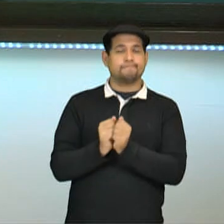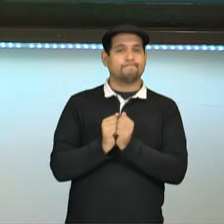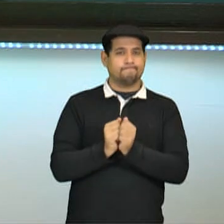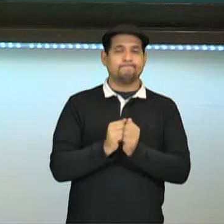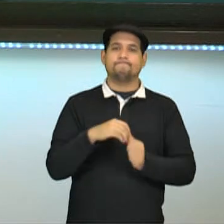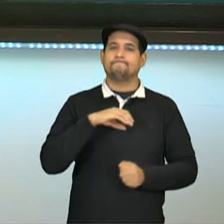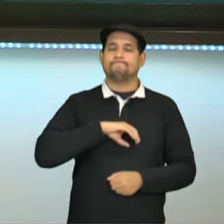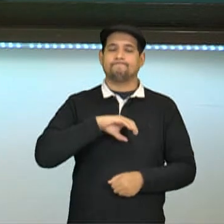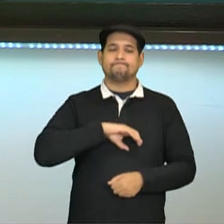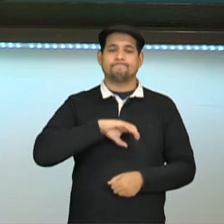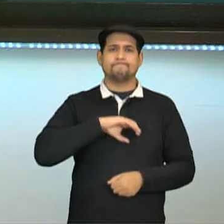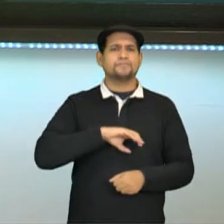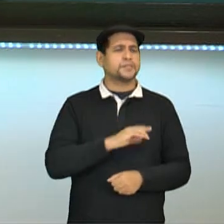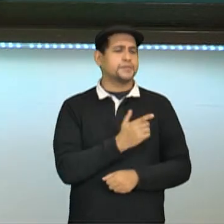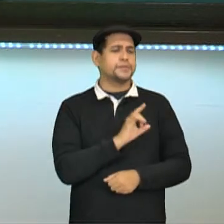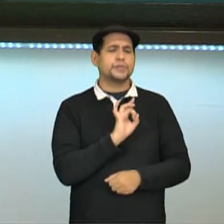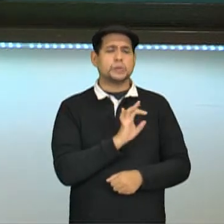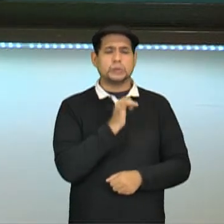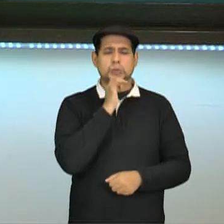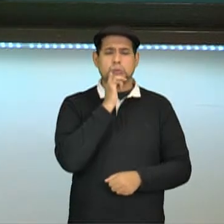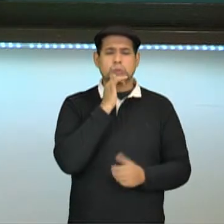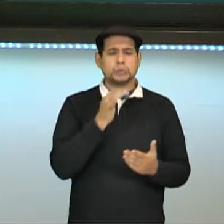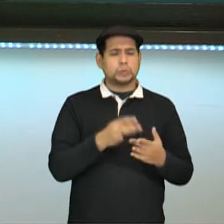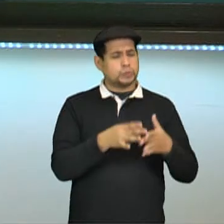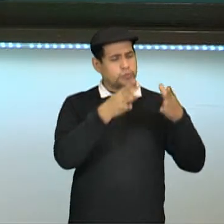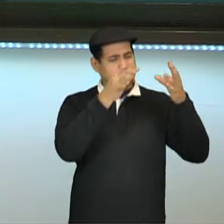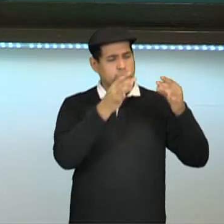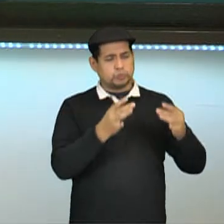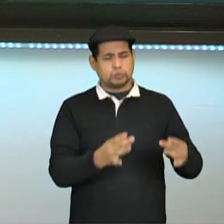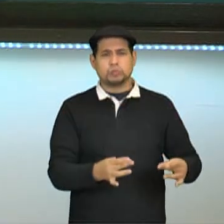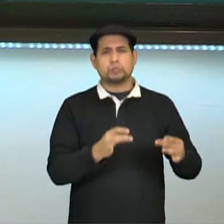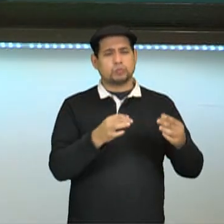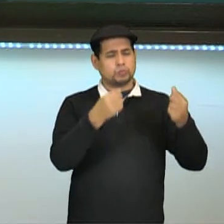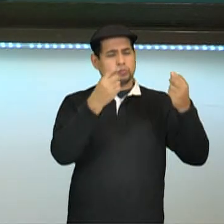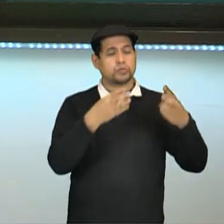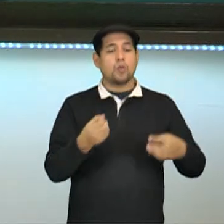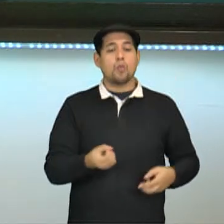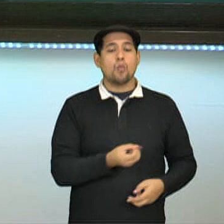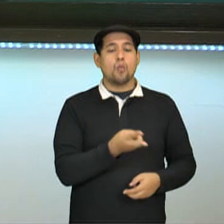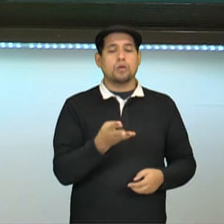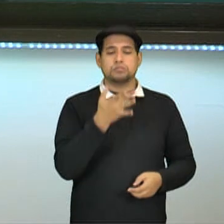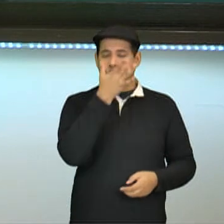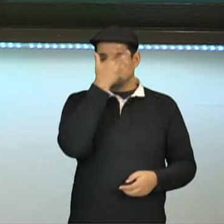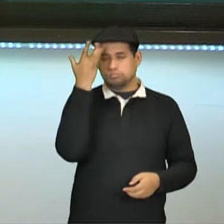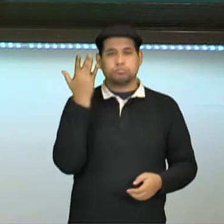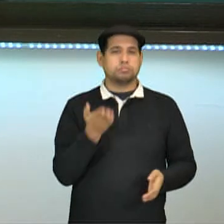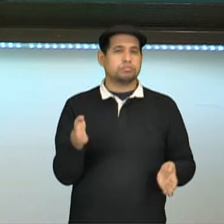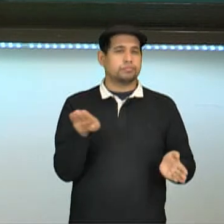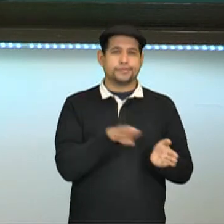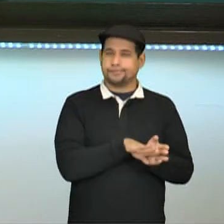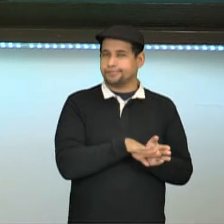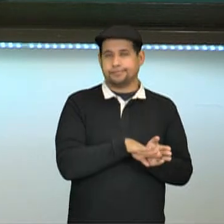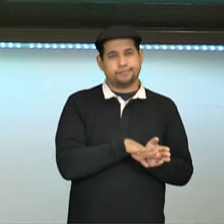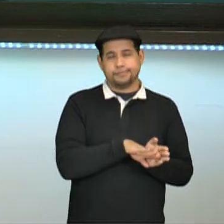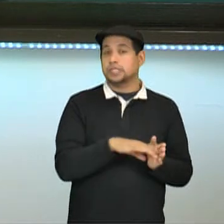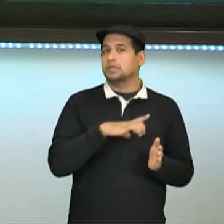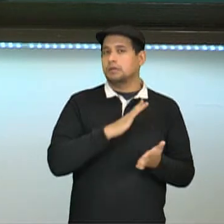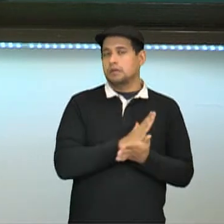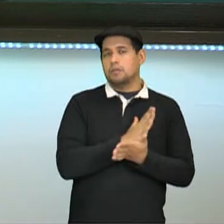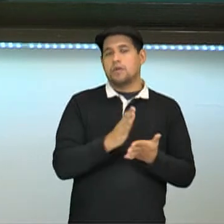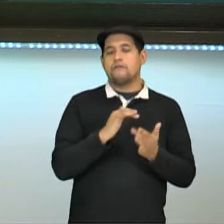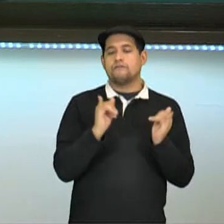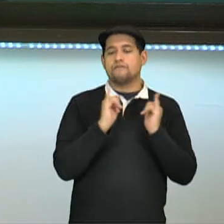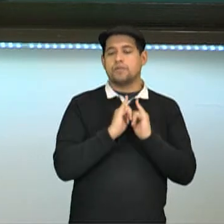portuguesa. Não tem, assim, um dado específico que diga quantas pessoas dessas vieram. Tem dados que dizem